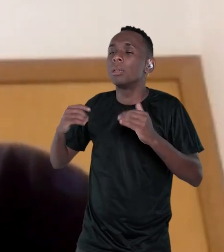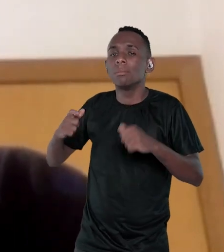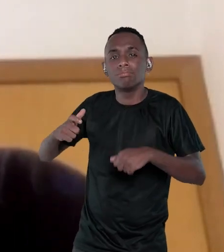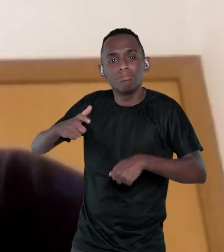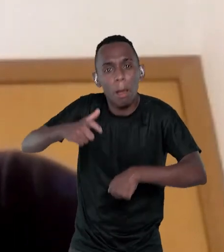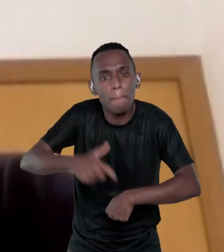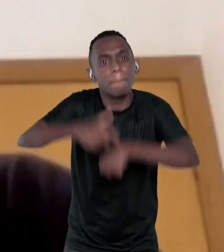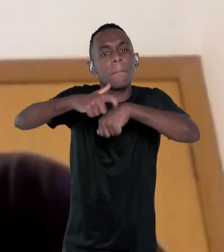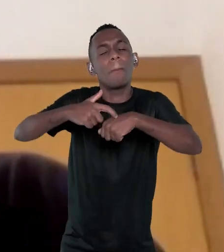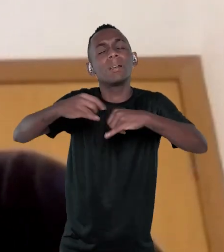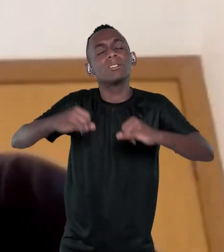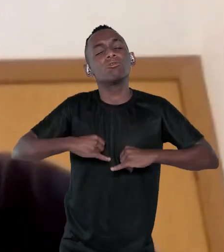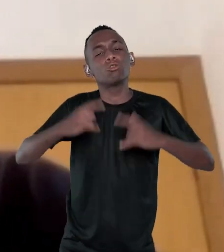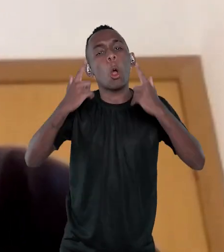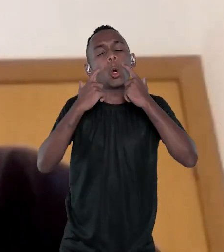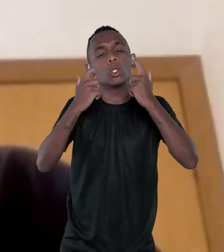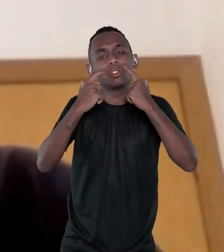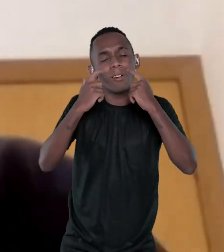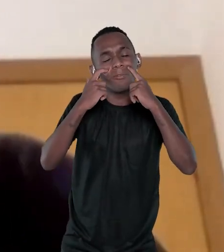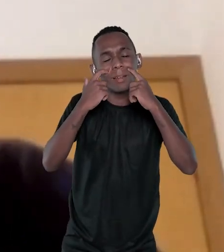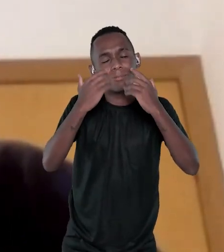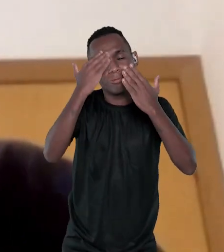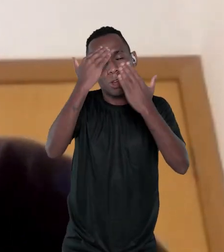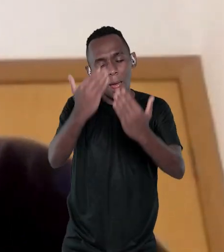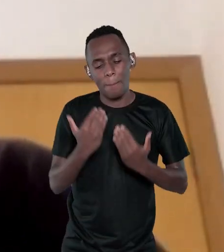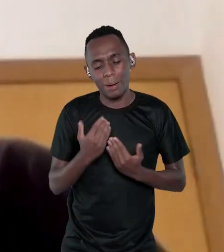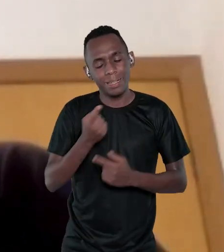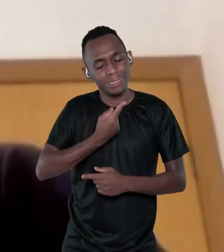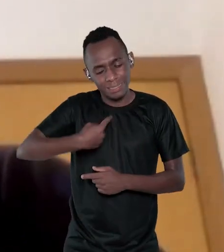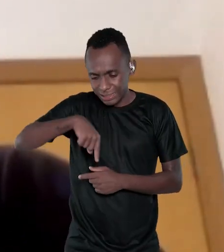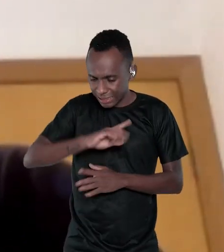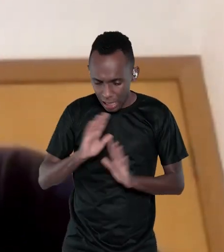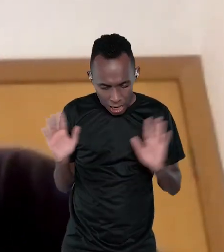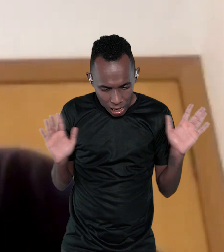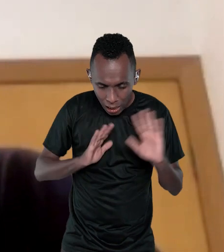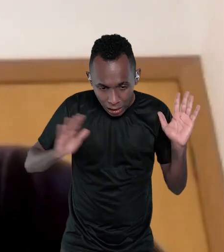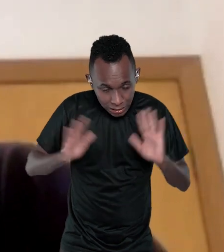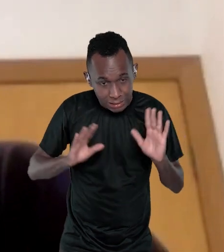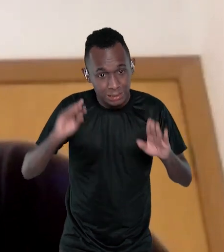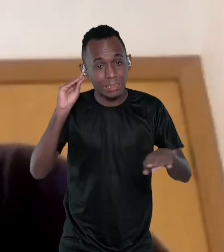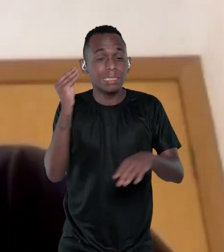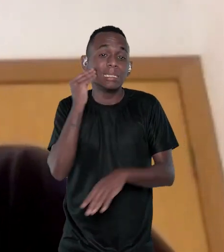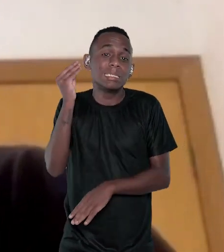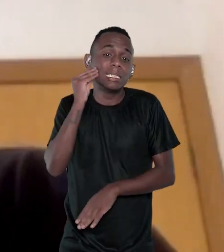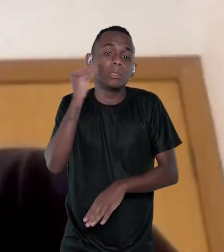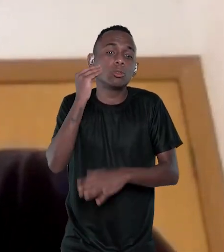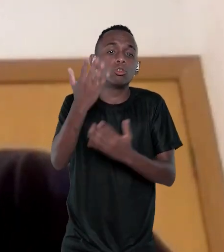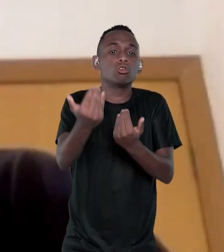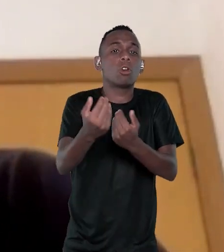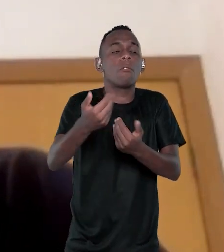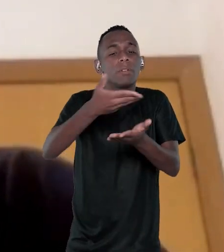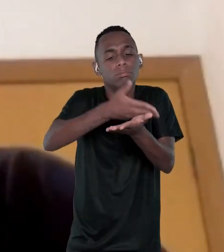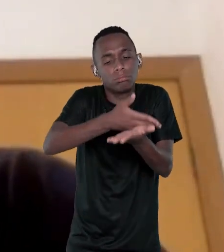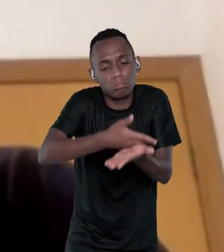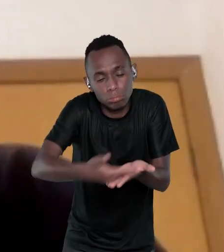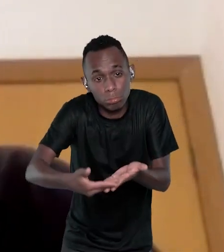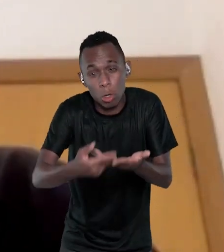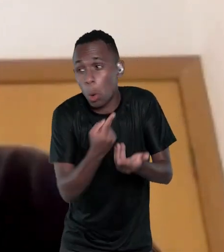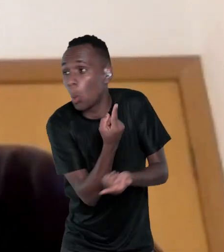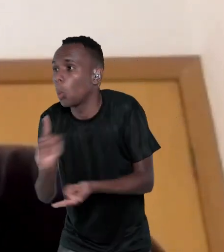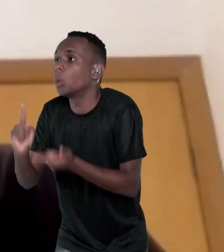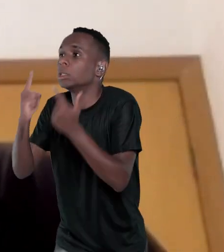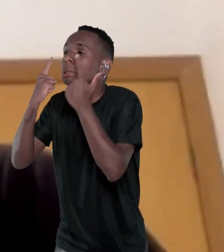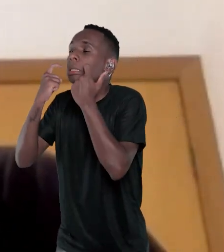você já estiver senil, será tempo de chorar a ingratidão de quem